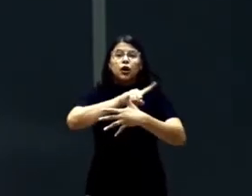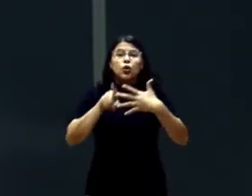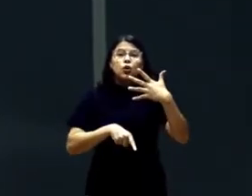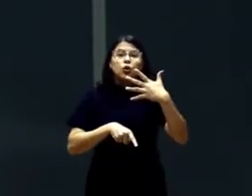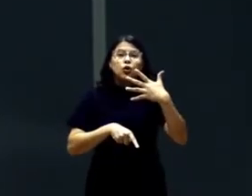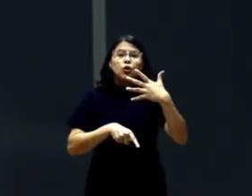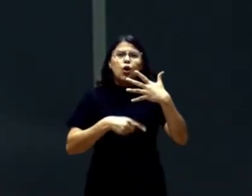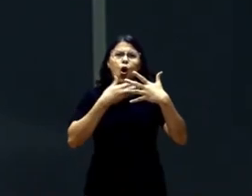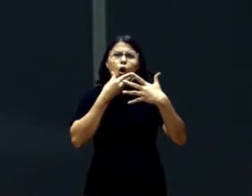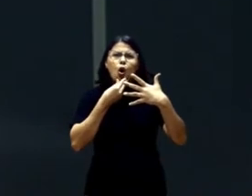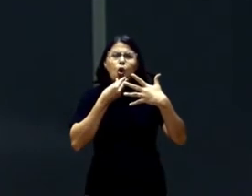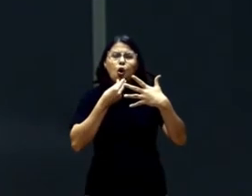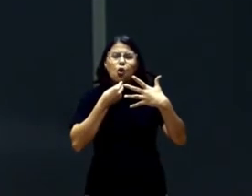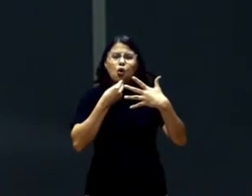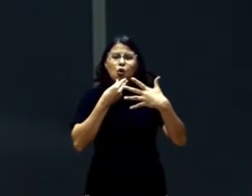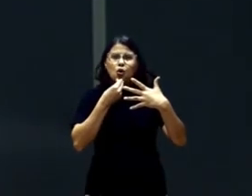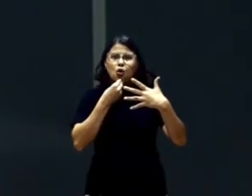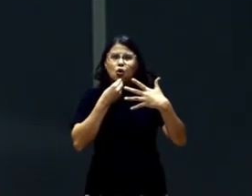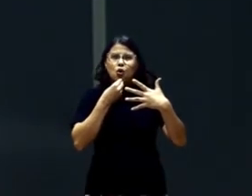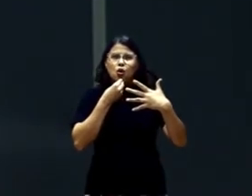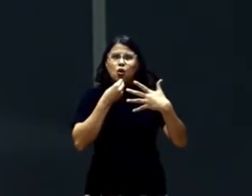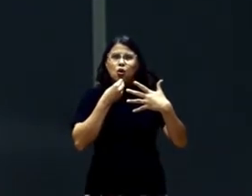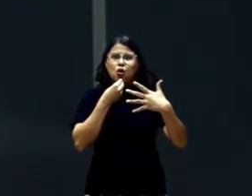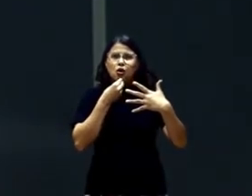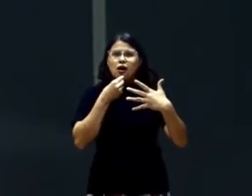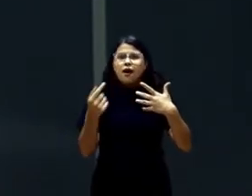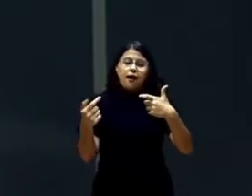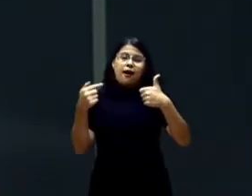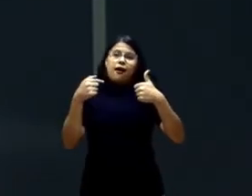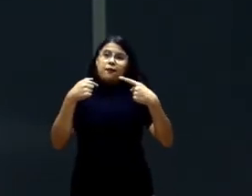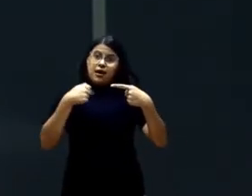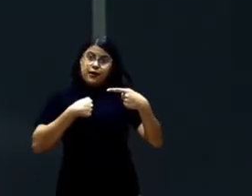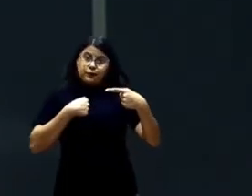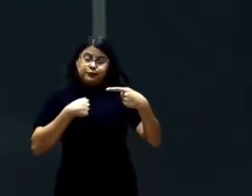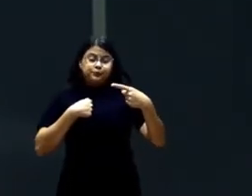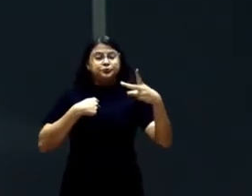ele dizendo meu, ele dizendo minha,